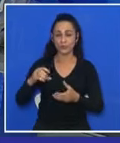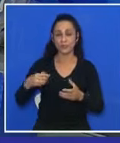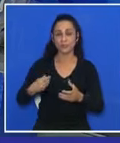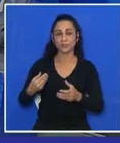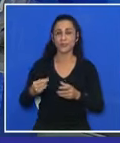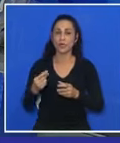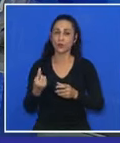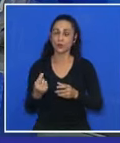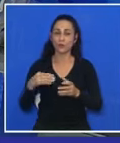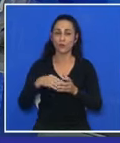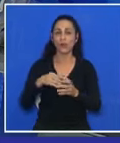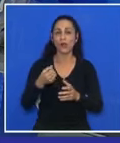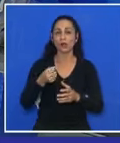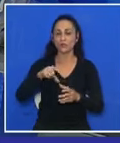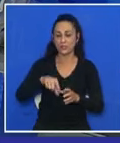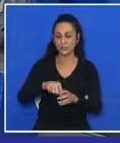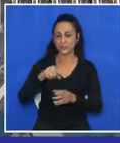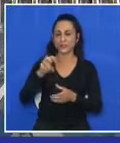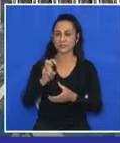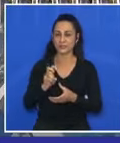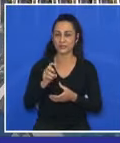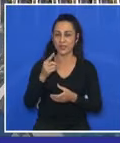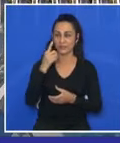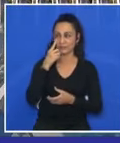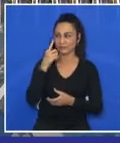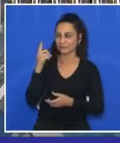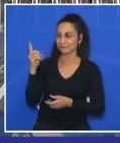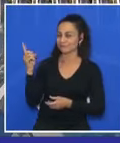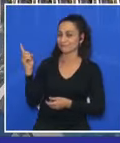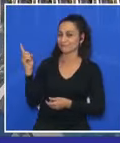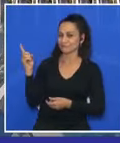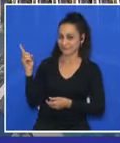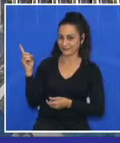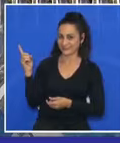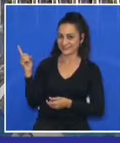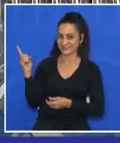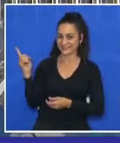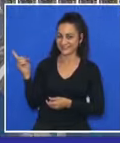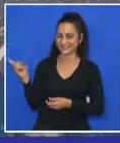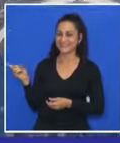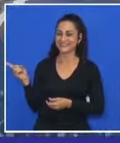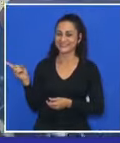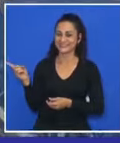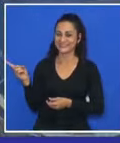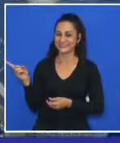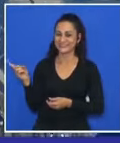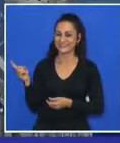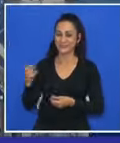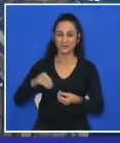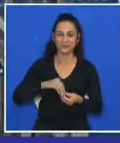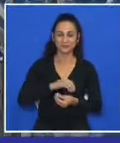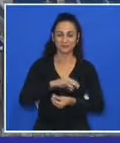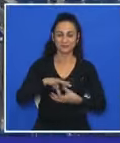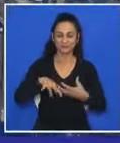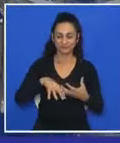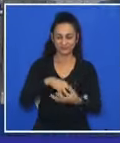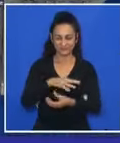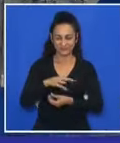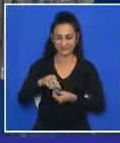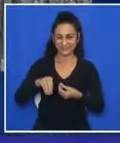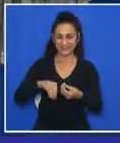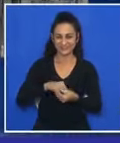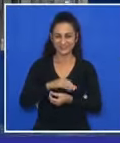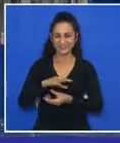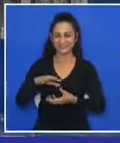serão sorteados 5 números. Bolas posicionadas, valendo! Globo girando,